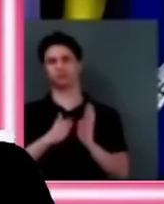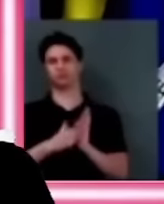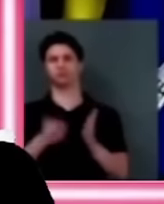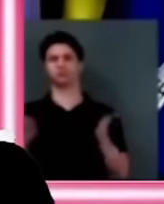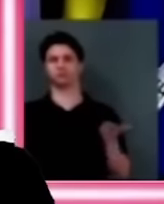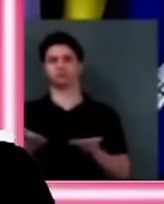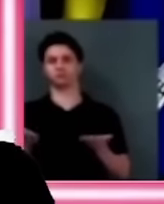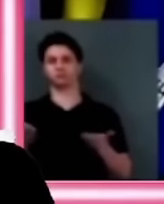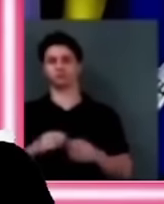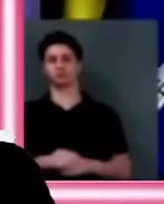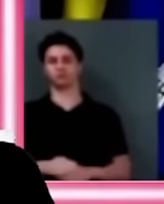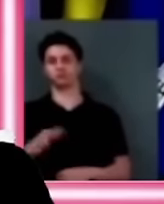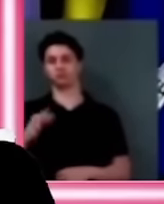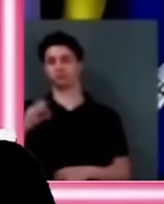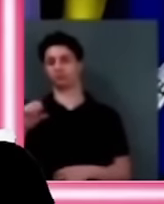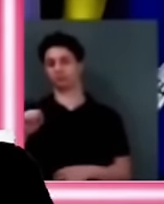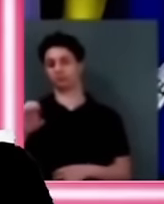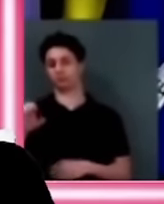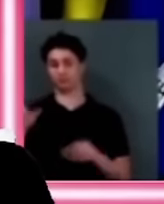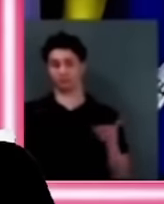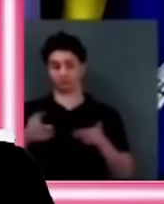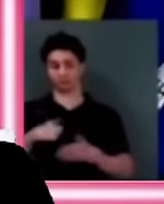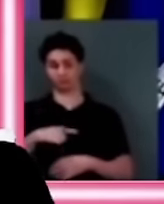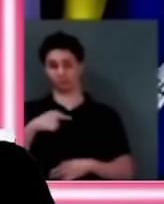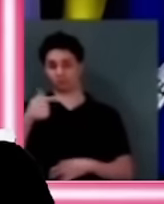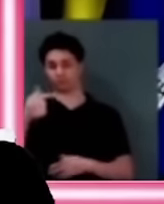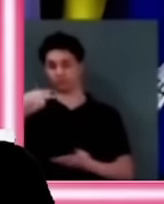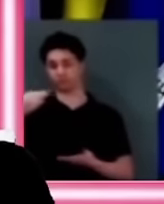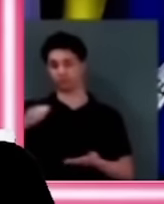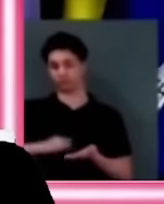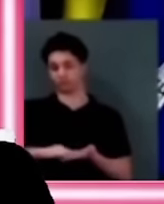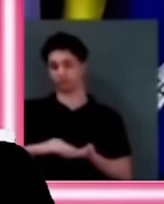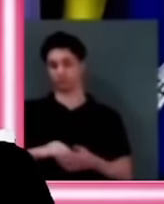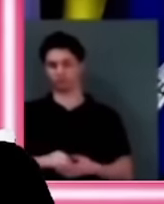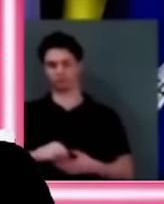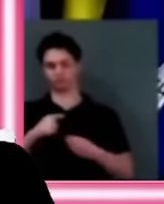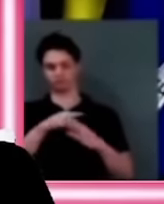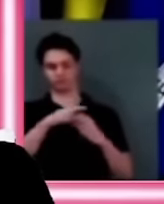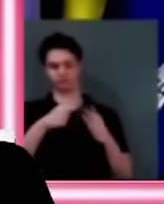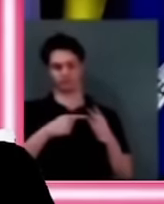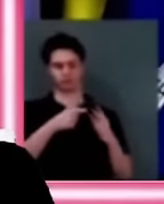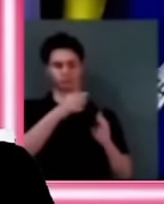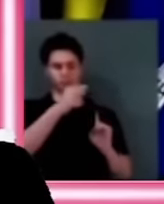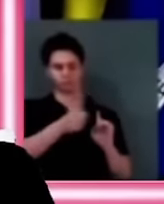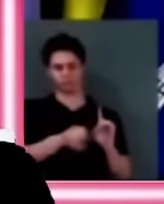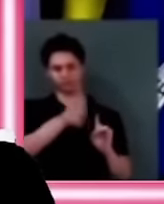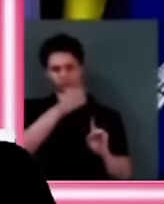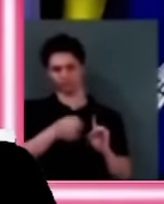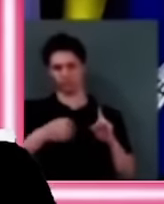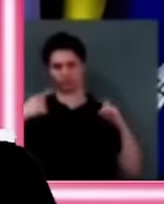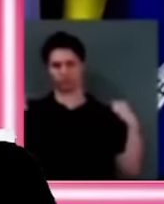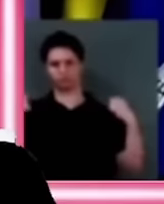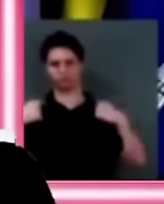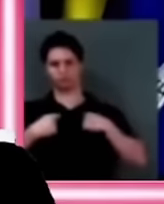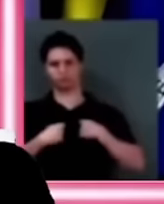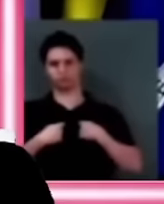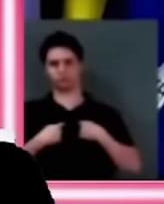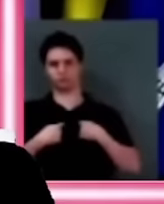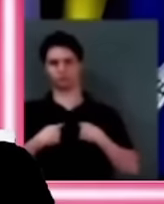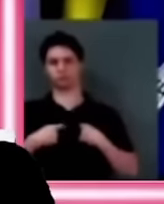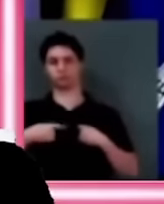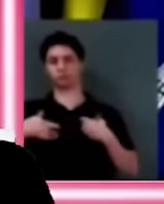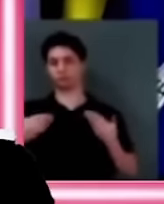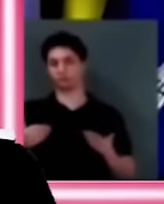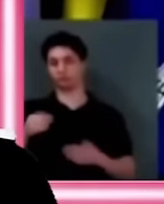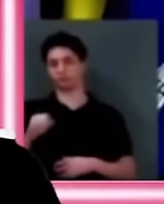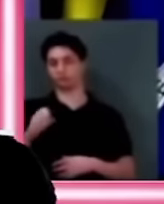TSE compõe-se atualmente de sete membros três juízes entre os ministros Supremo Portanto o Supremo Tribunal